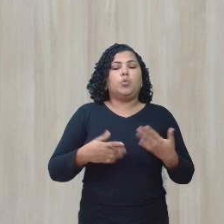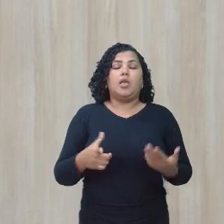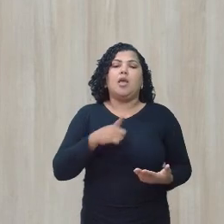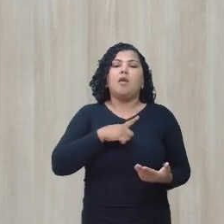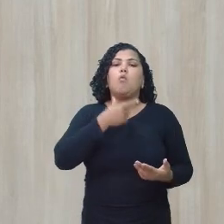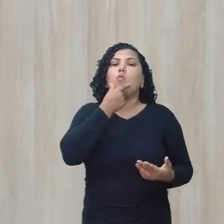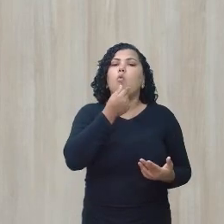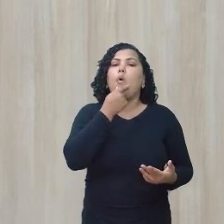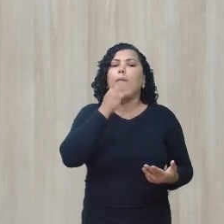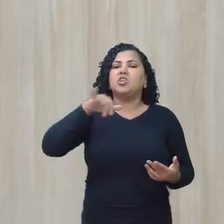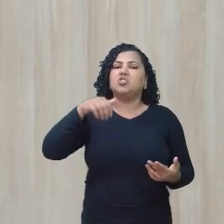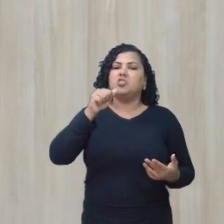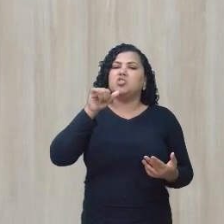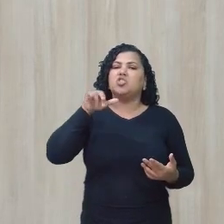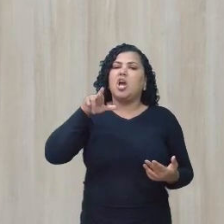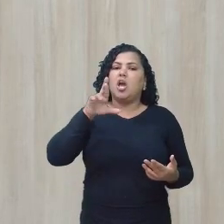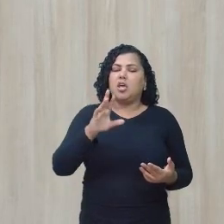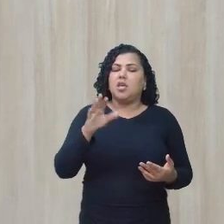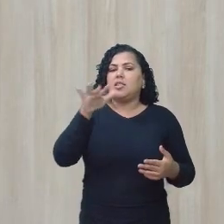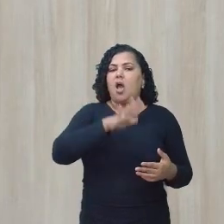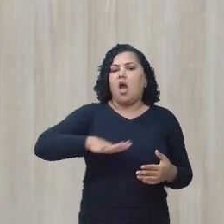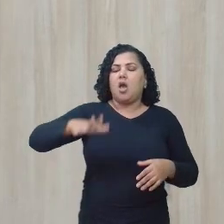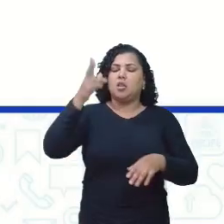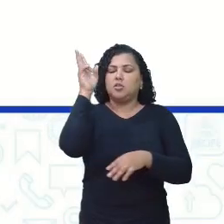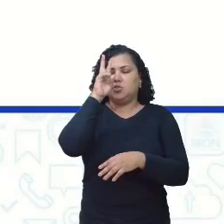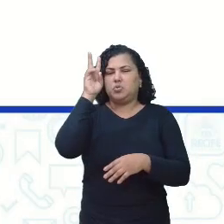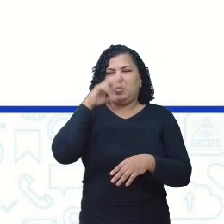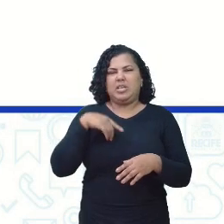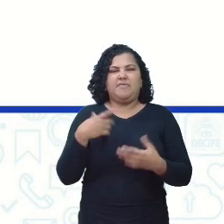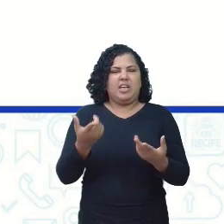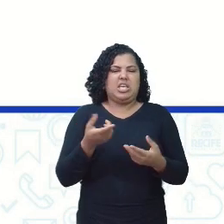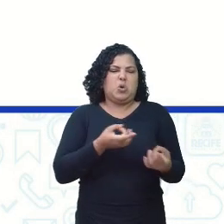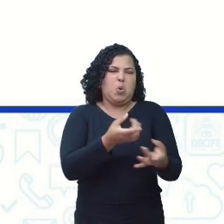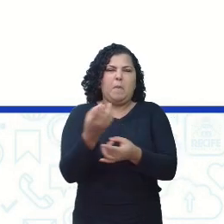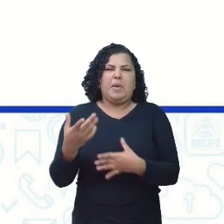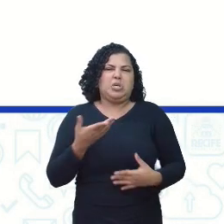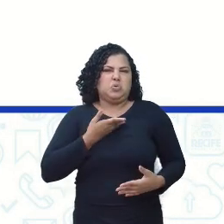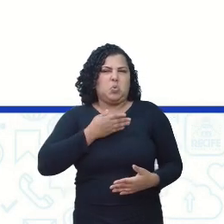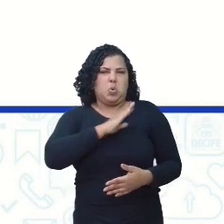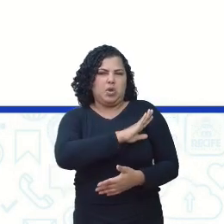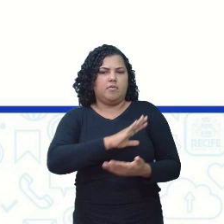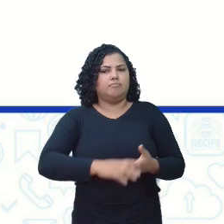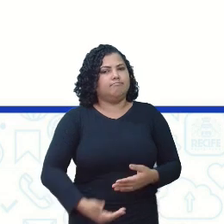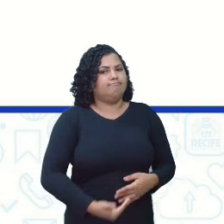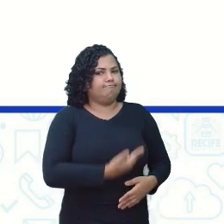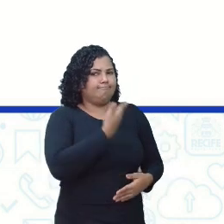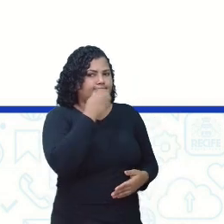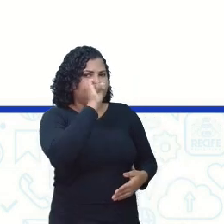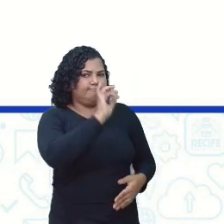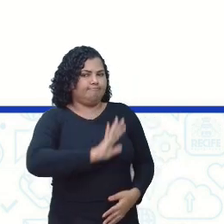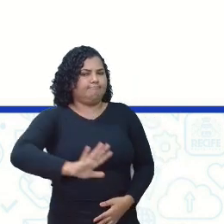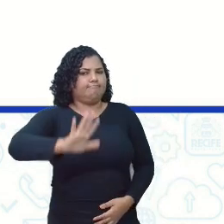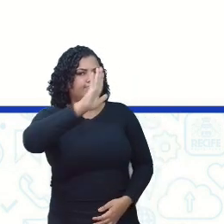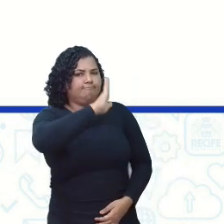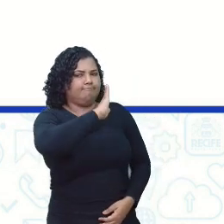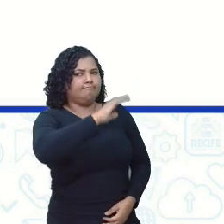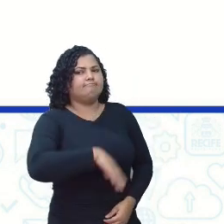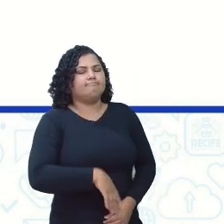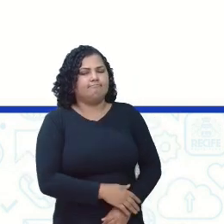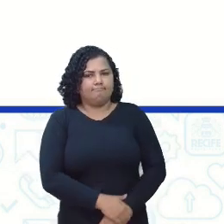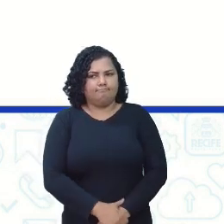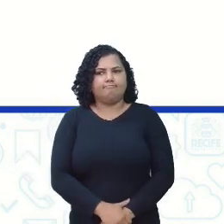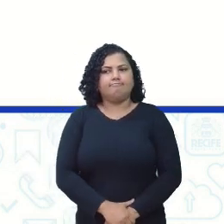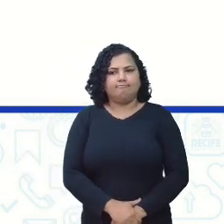uma representação do Rugendas, né, do Johann Moritz Rugendas, né, um dos grandes cronistas, né, através